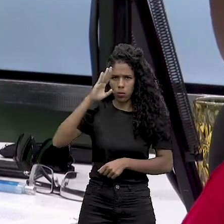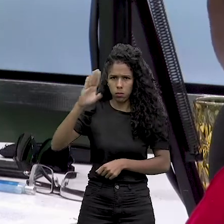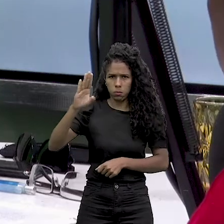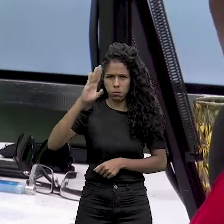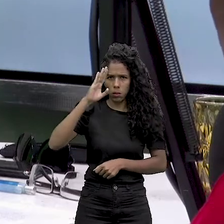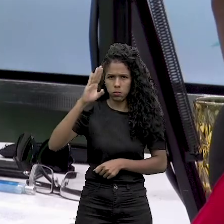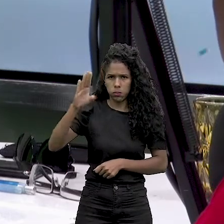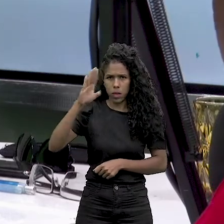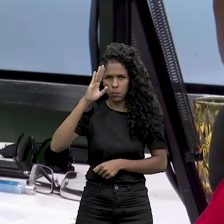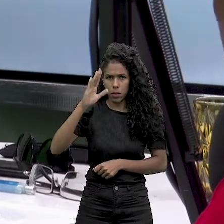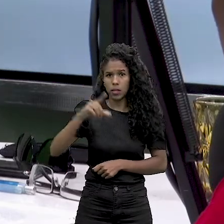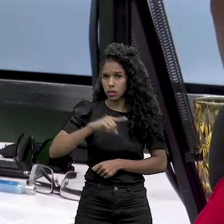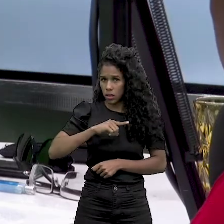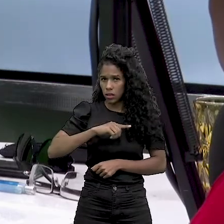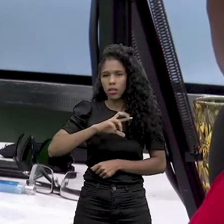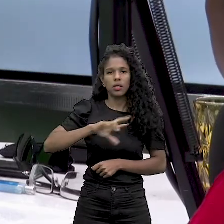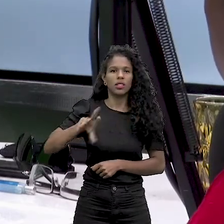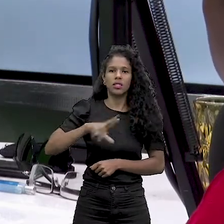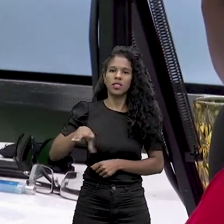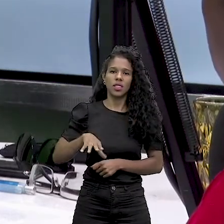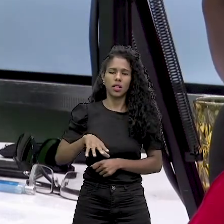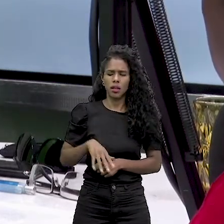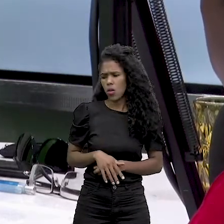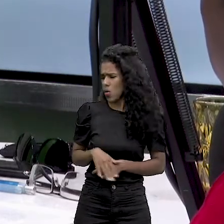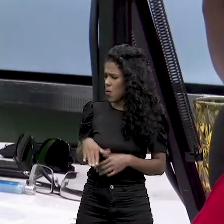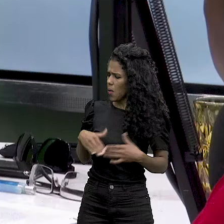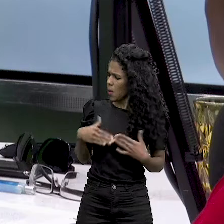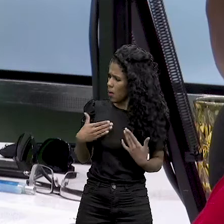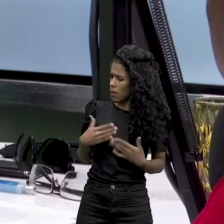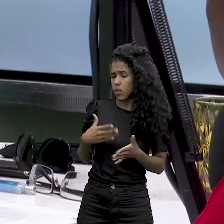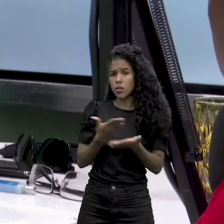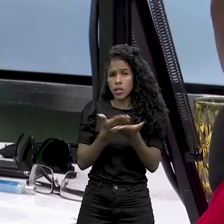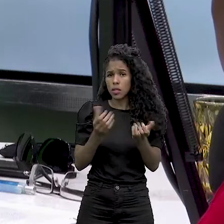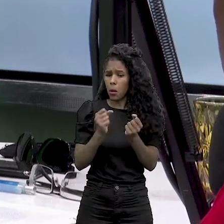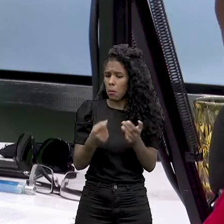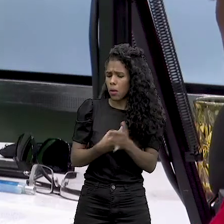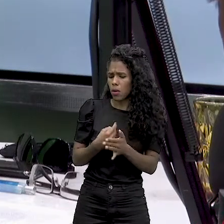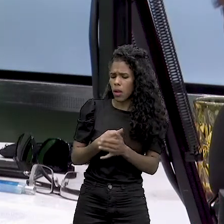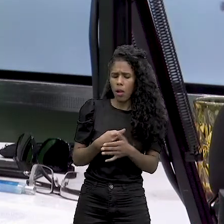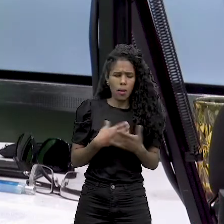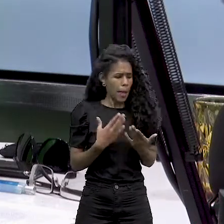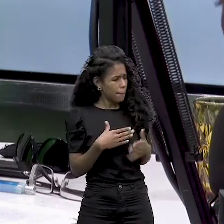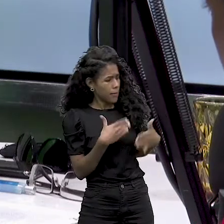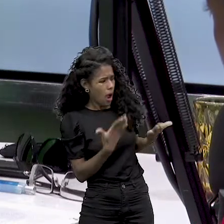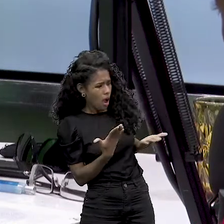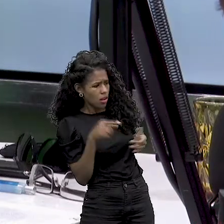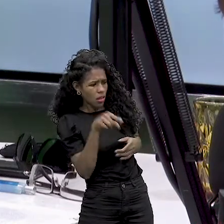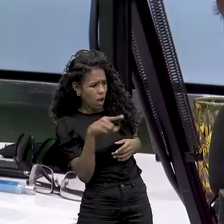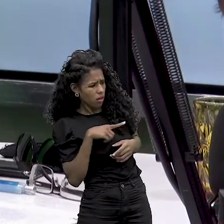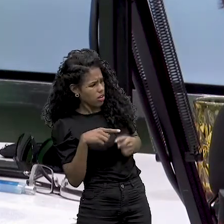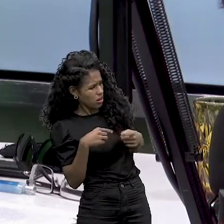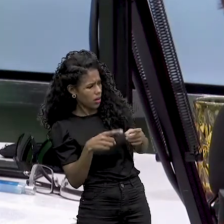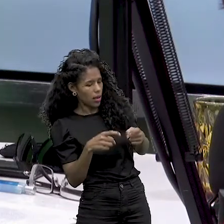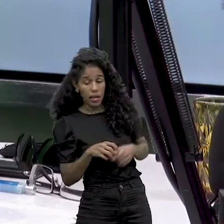vem um inimigo, junta o povo aqui, bota a arma neles, vão lutar. Ninguém estava preparado. Aí os comerciantes iam para uma